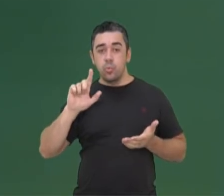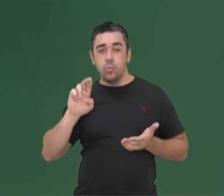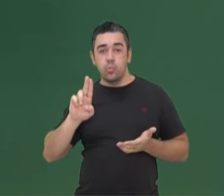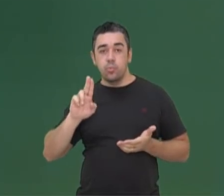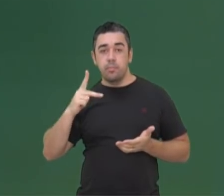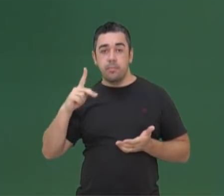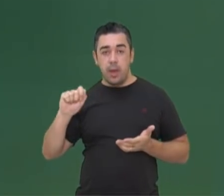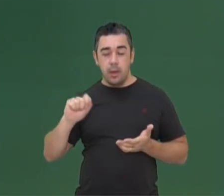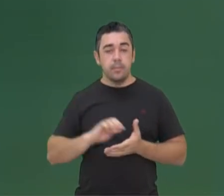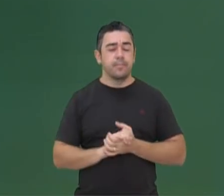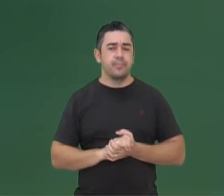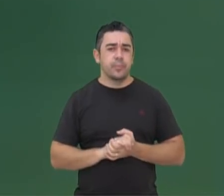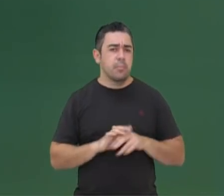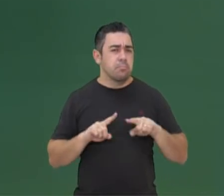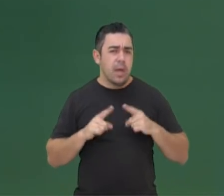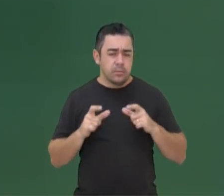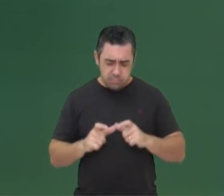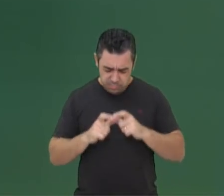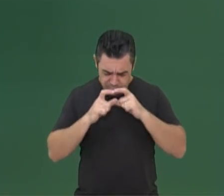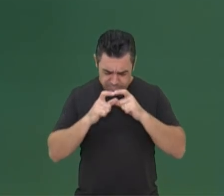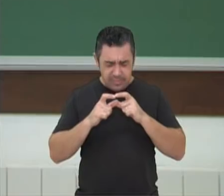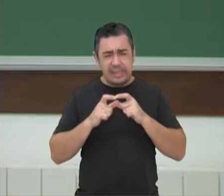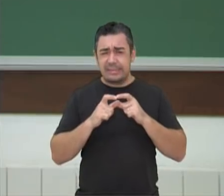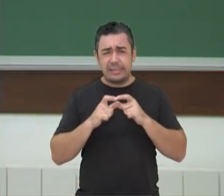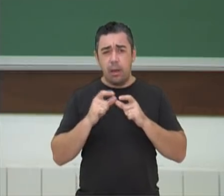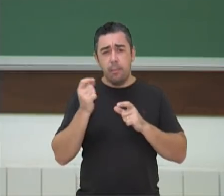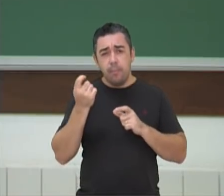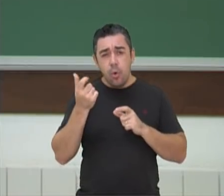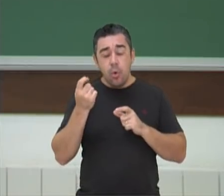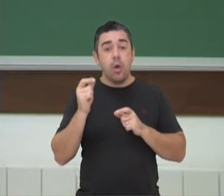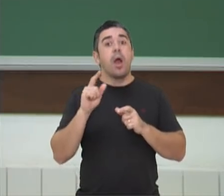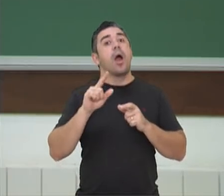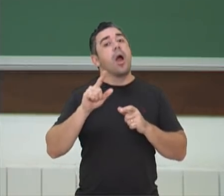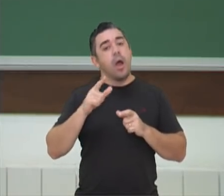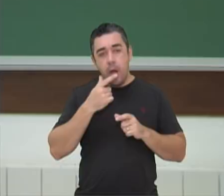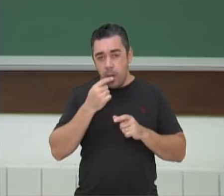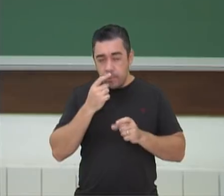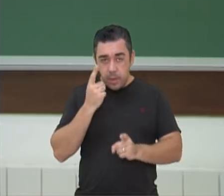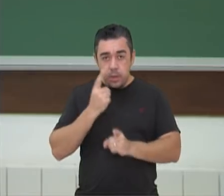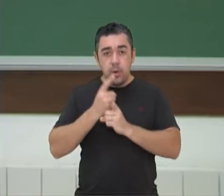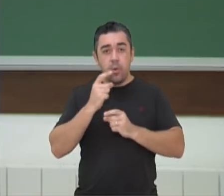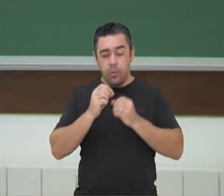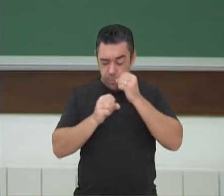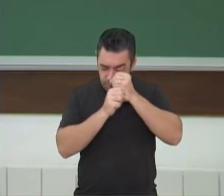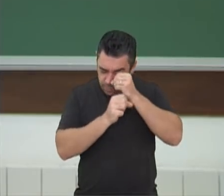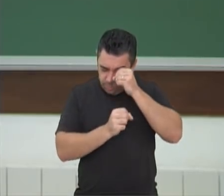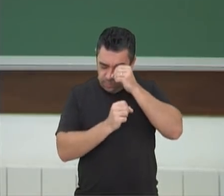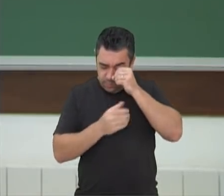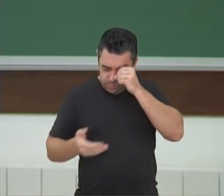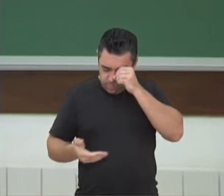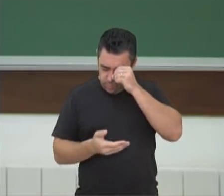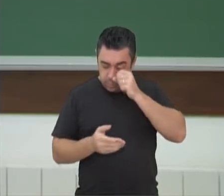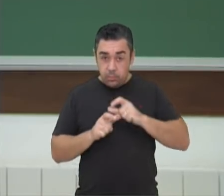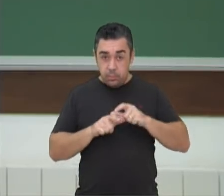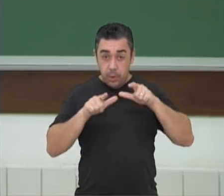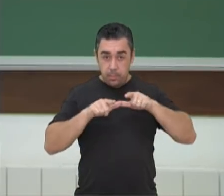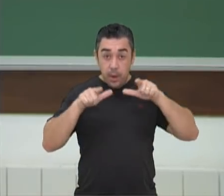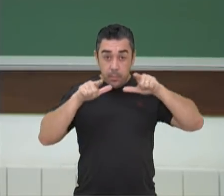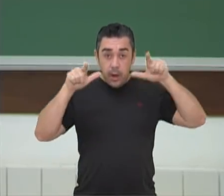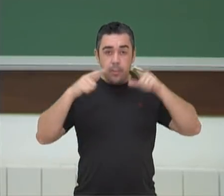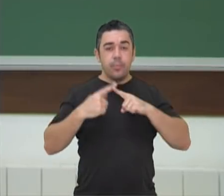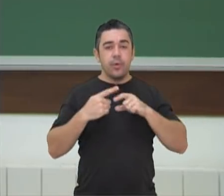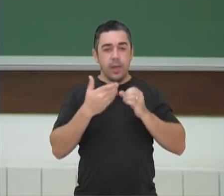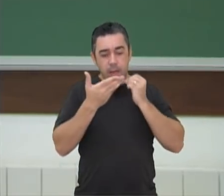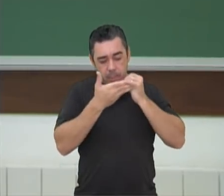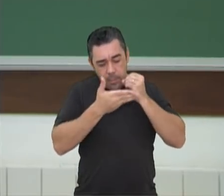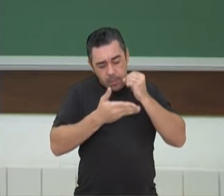material. Só que ela não amplia muito. Foi inventado o microscópio, que amplia muito mais, porque ele tem mais lentes. Daqui